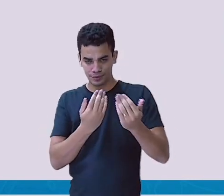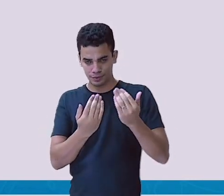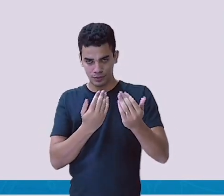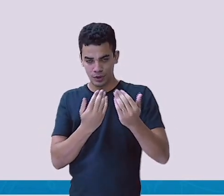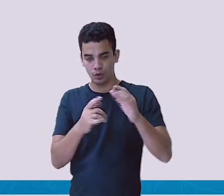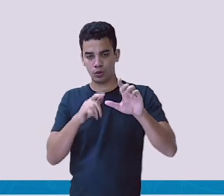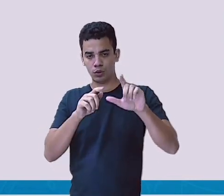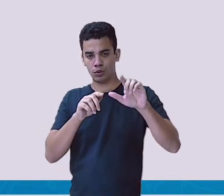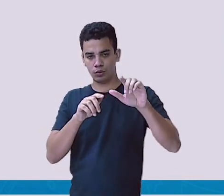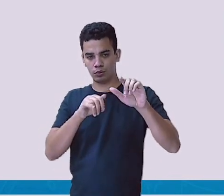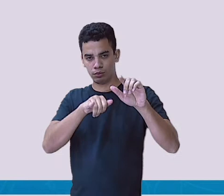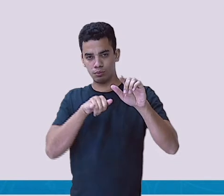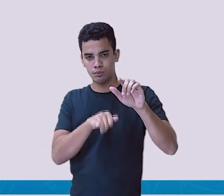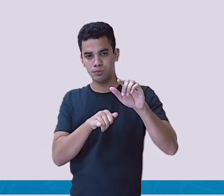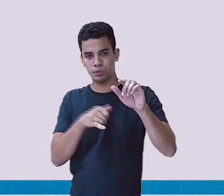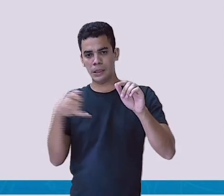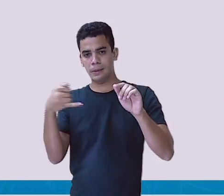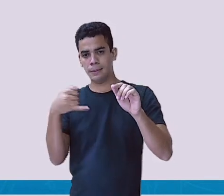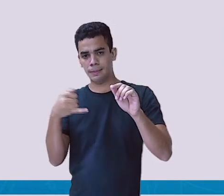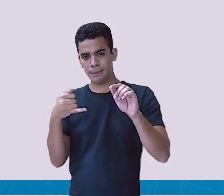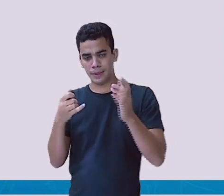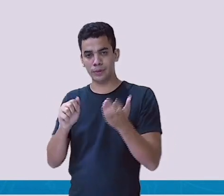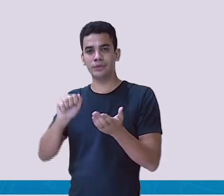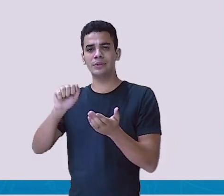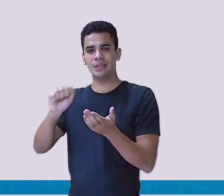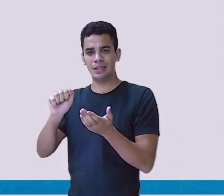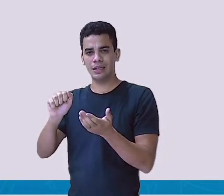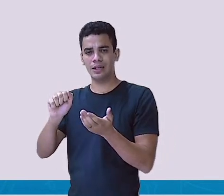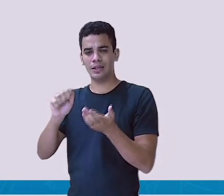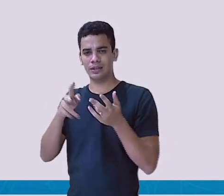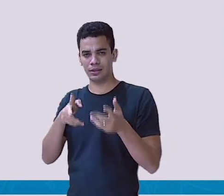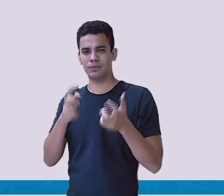mais, vai ser menos AY.